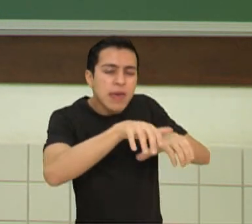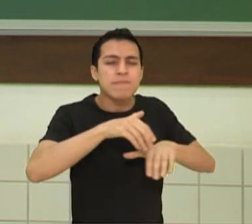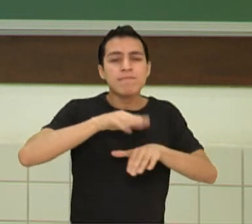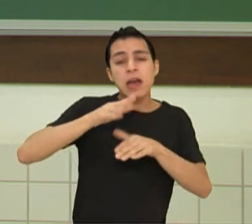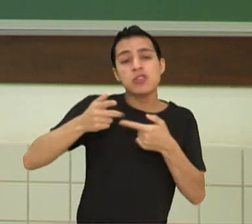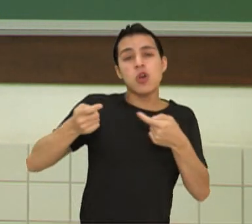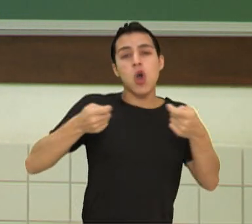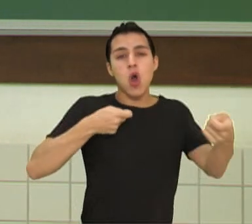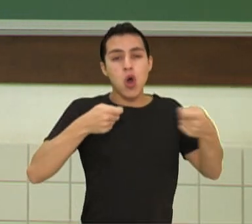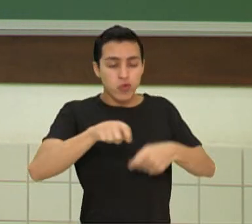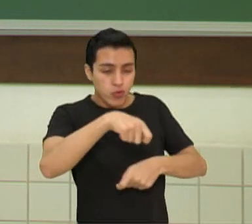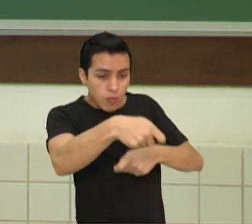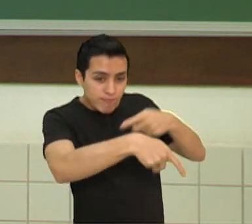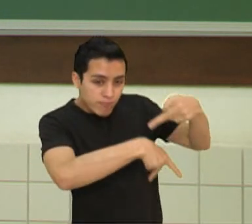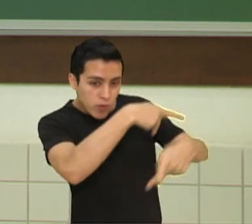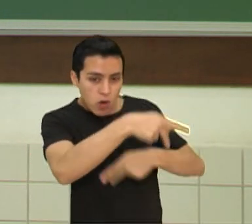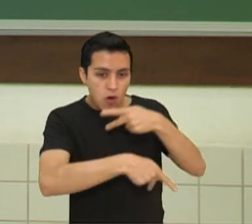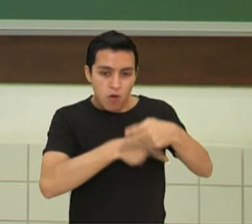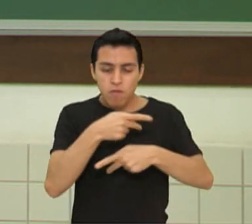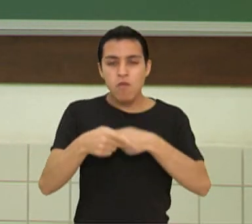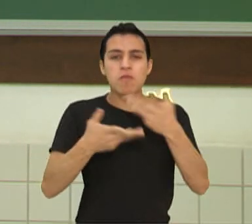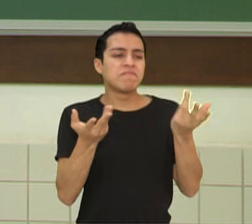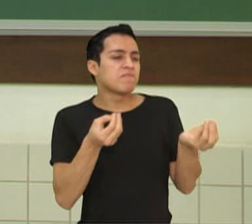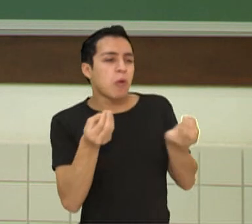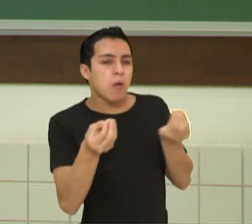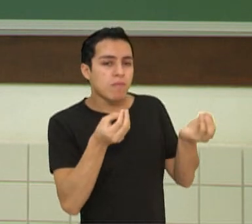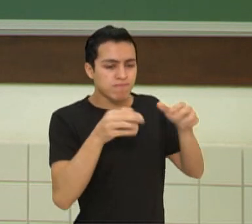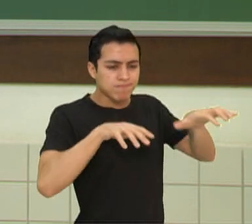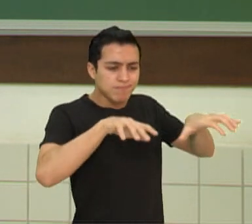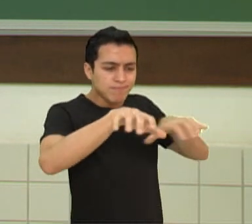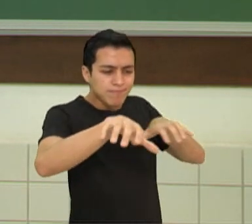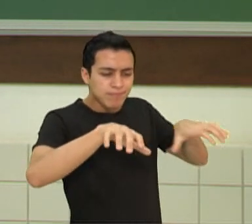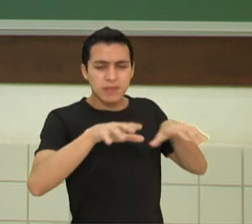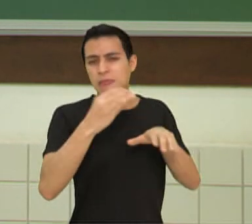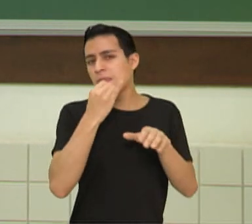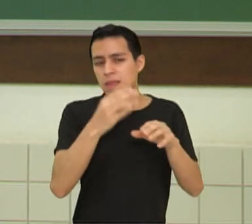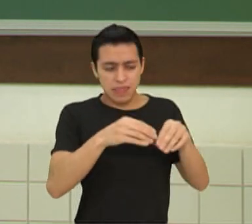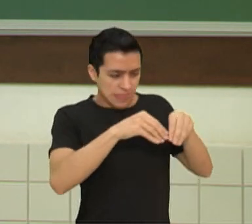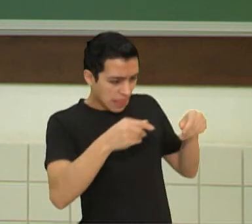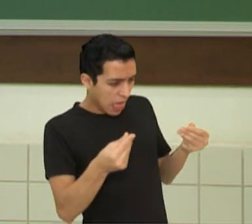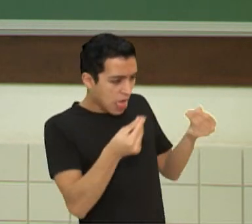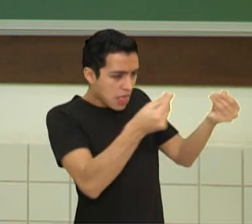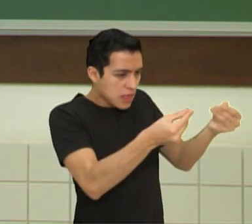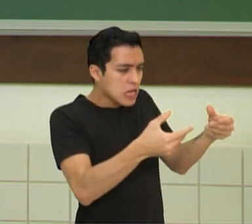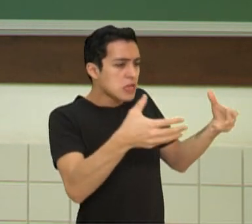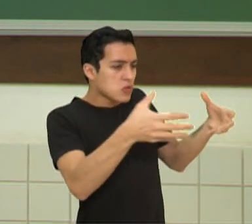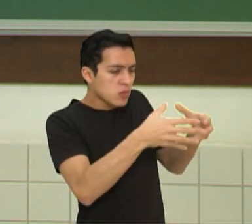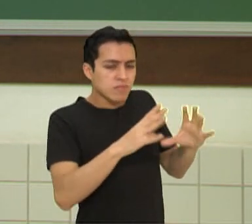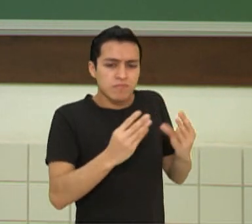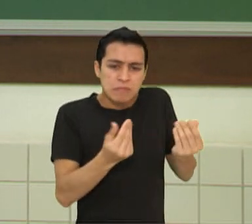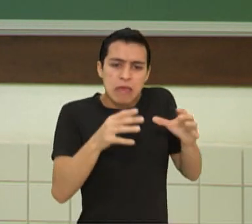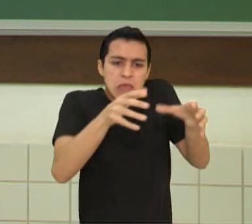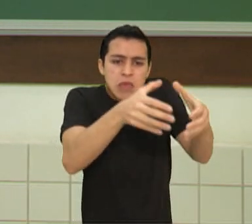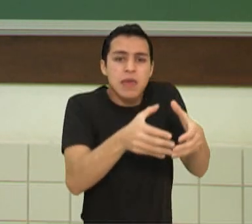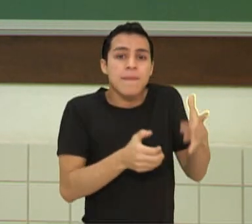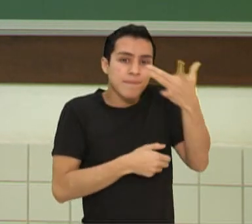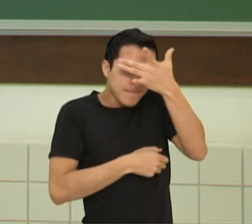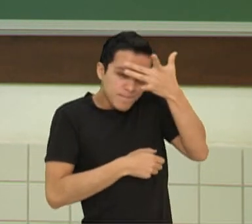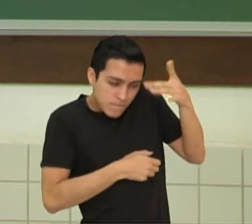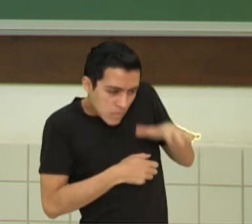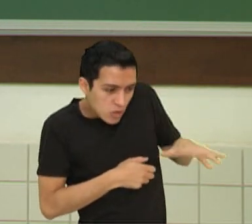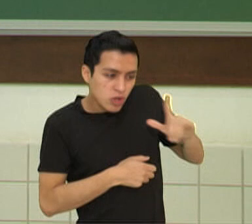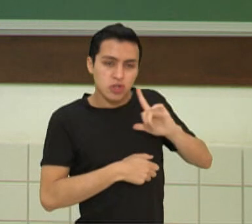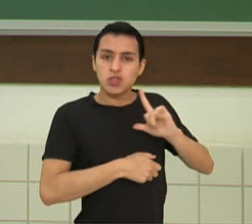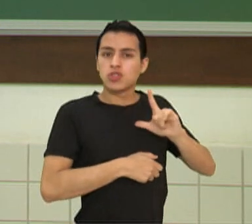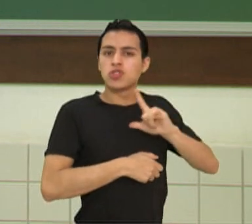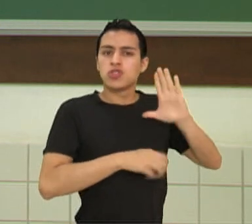maior sobre a população, sobre o território, e deram esses pedaços de terra para quem tinha propriedade, né?